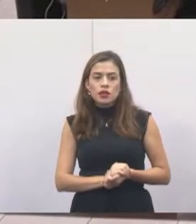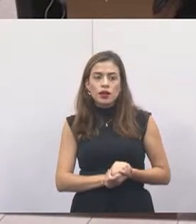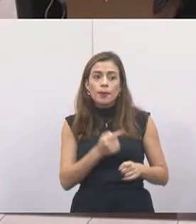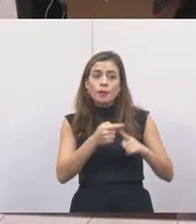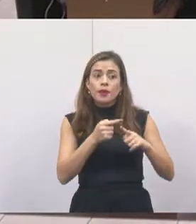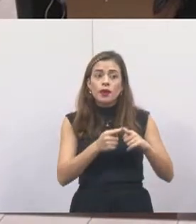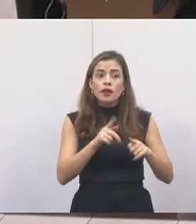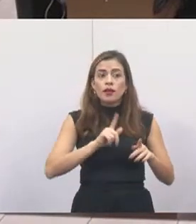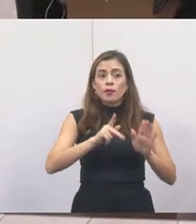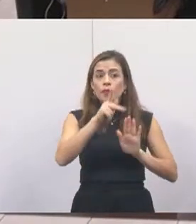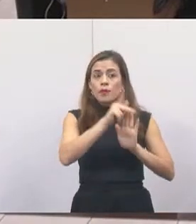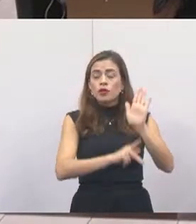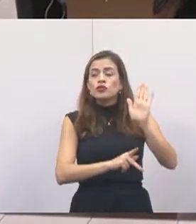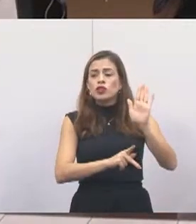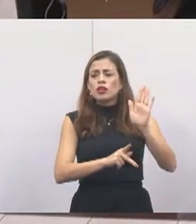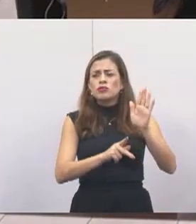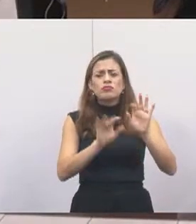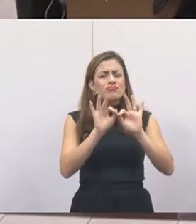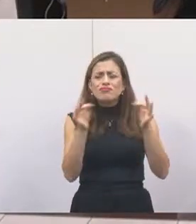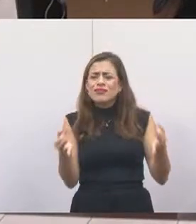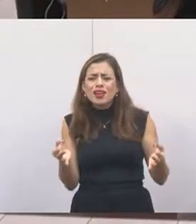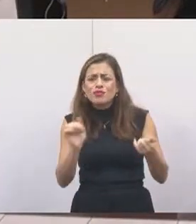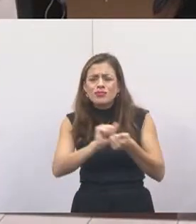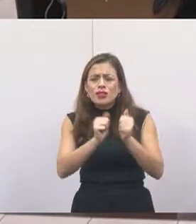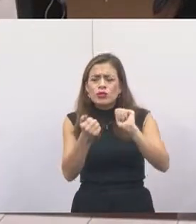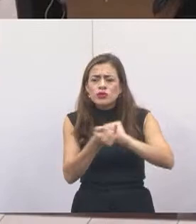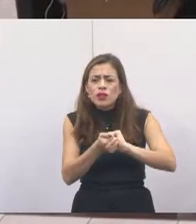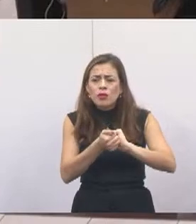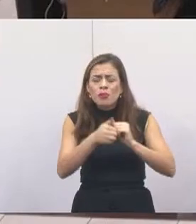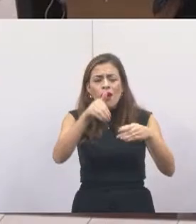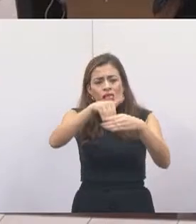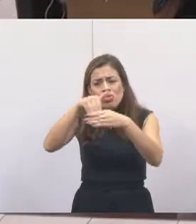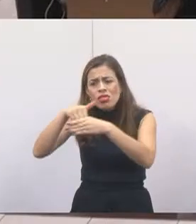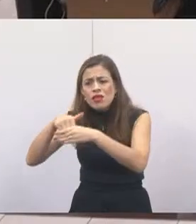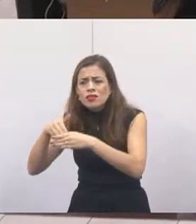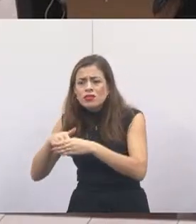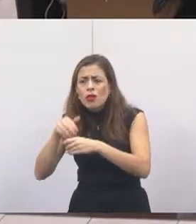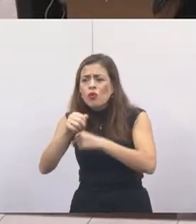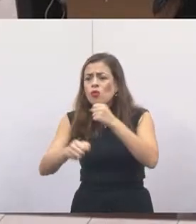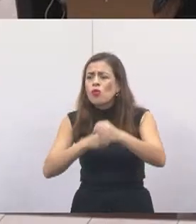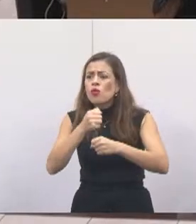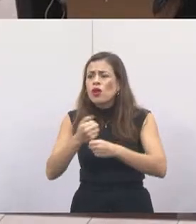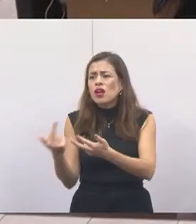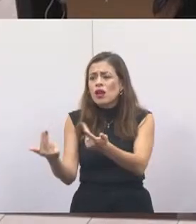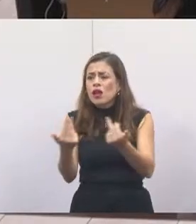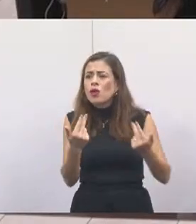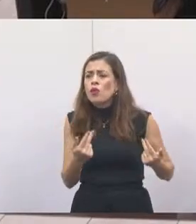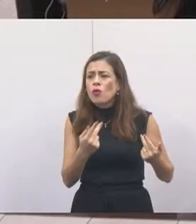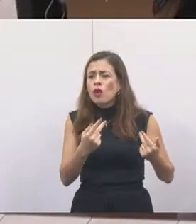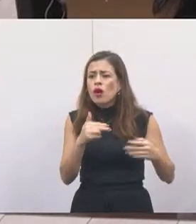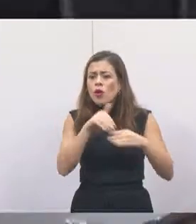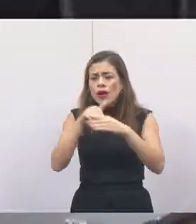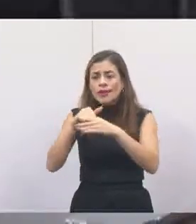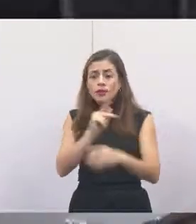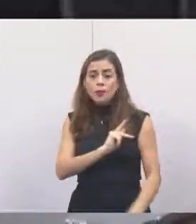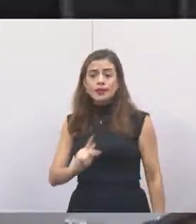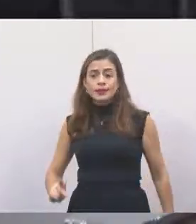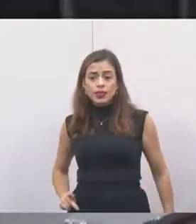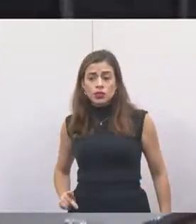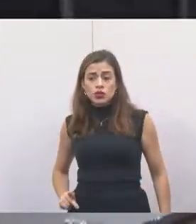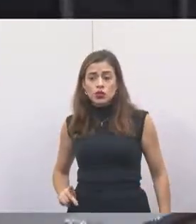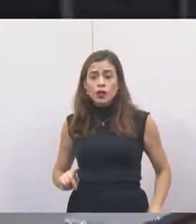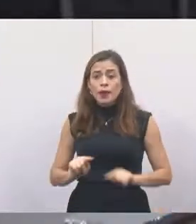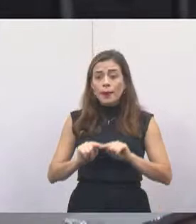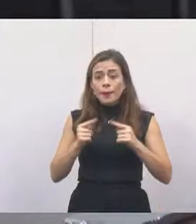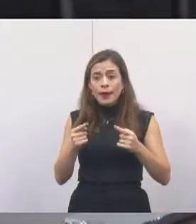de um projeto simples de adequação para que a eleição seja no mesmo ano da eleição presidencial. Mas as pessoas que nos acompanham, de uma